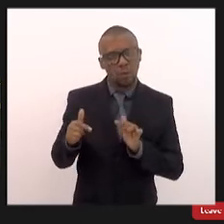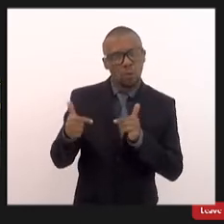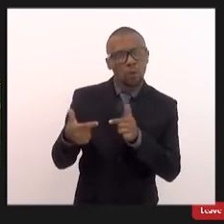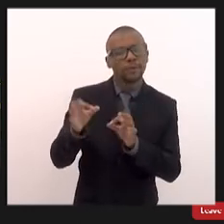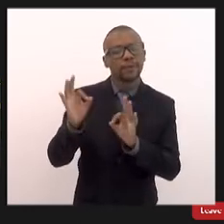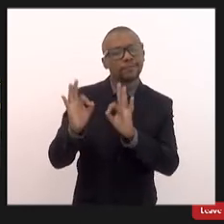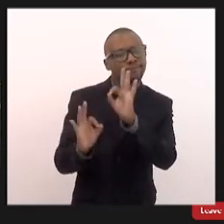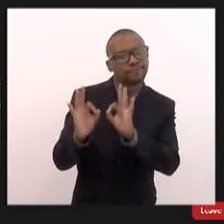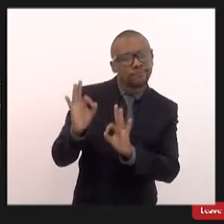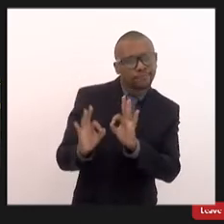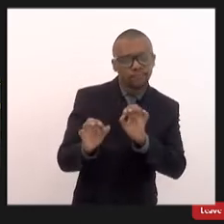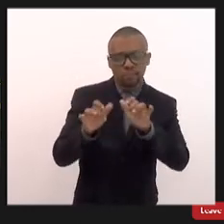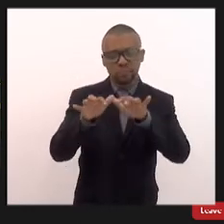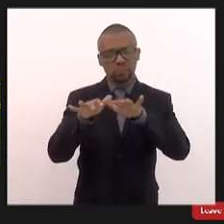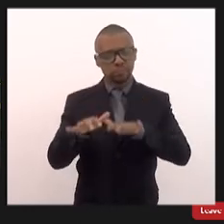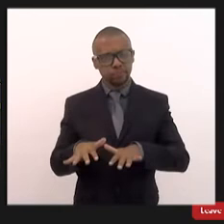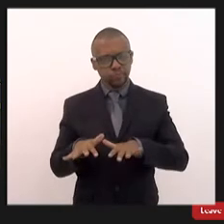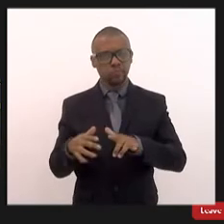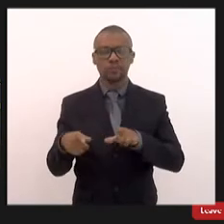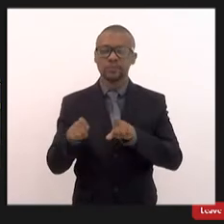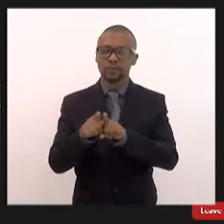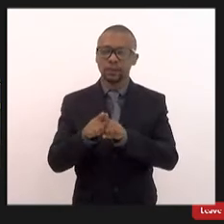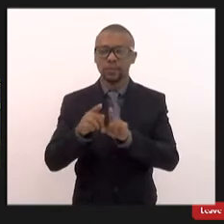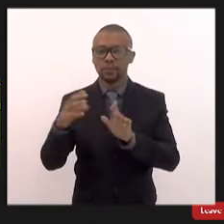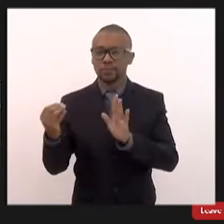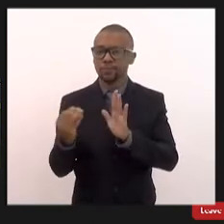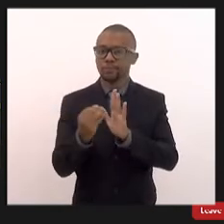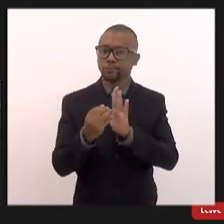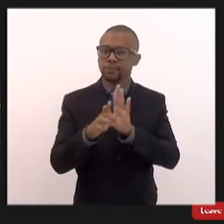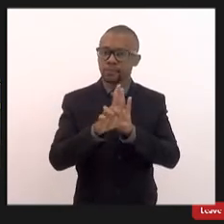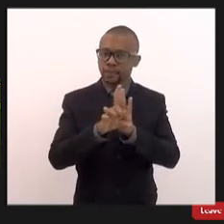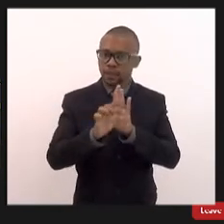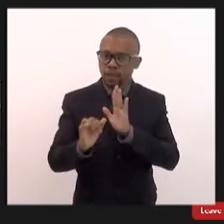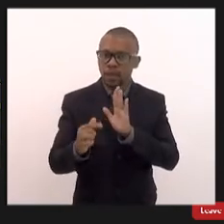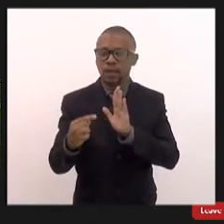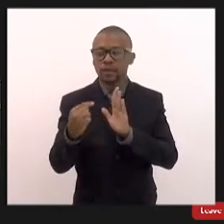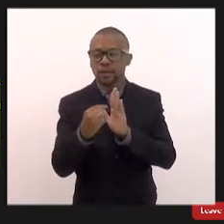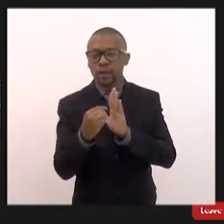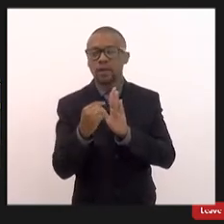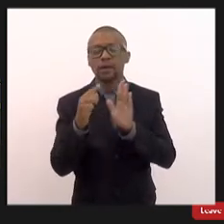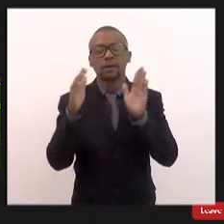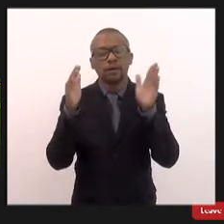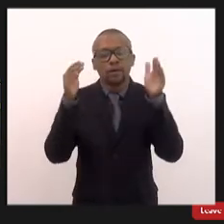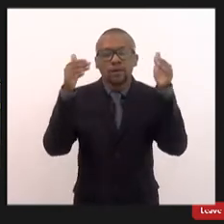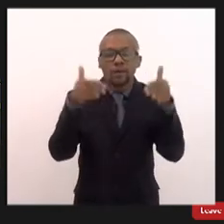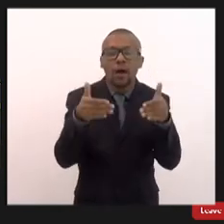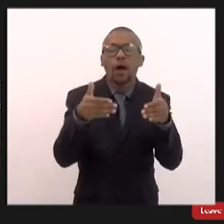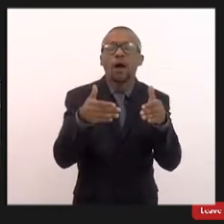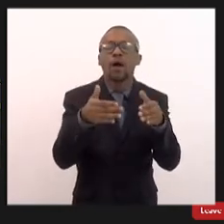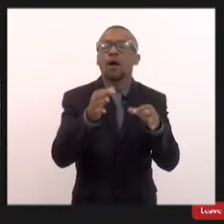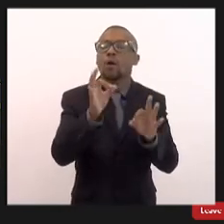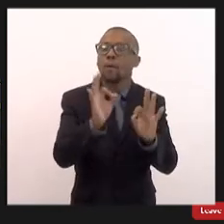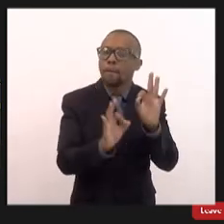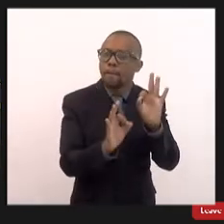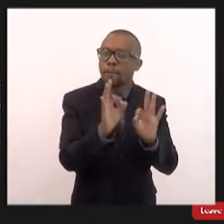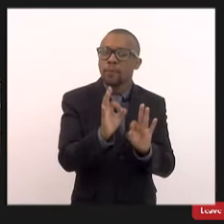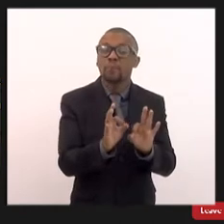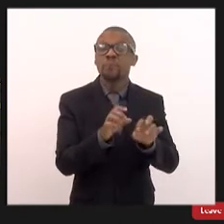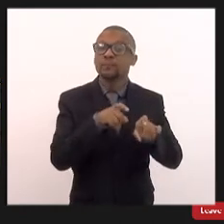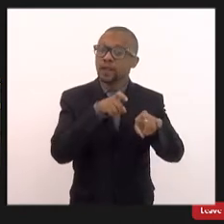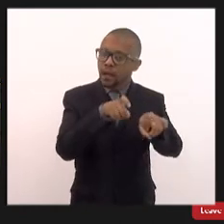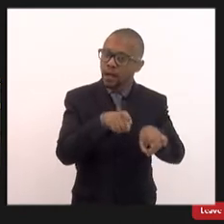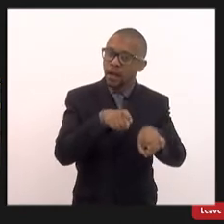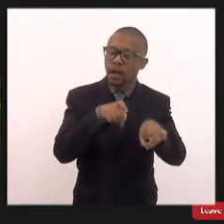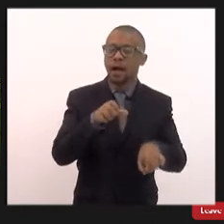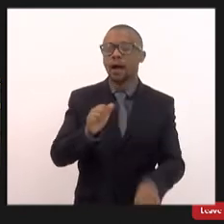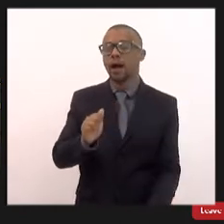seu coautor, também estão incluídos nesse marco, mais especificamente no campo da agroecologia,